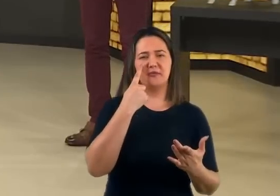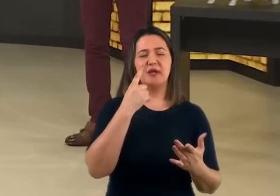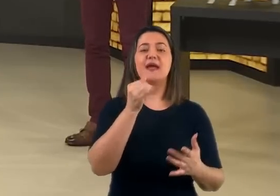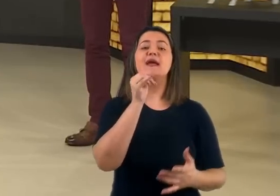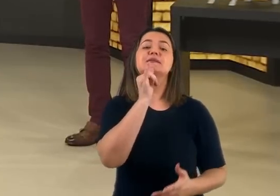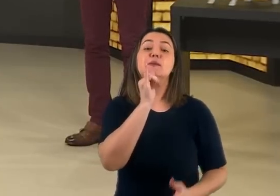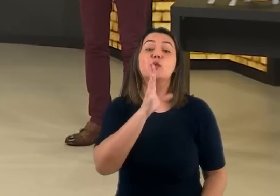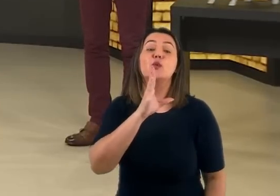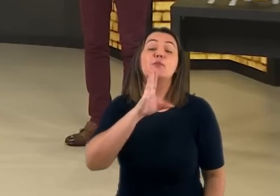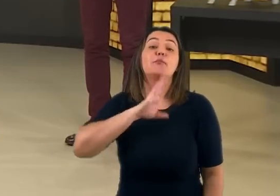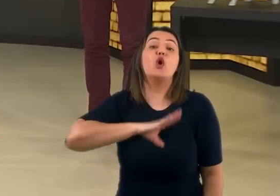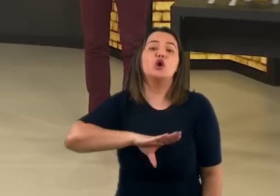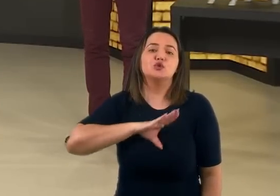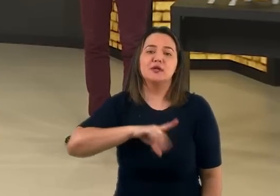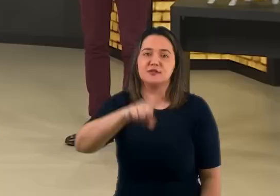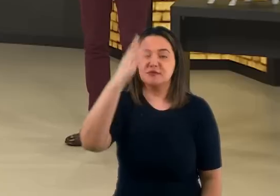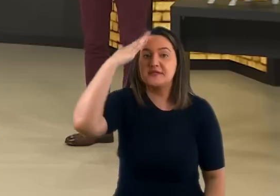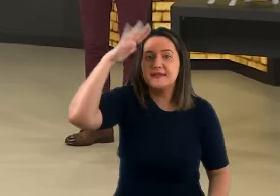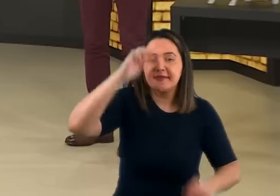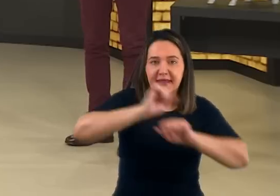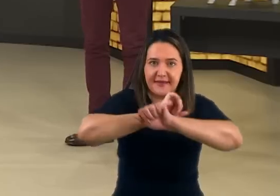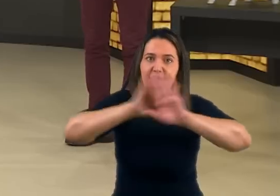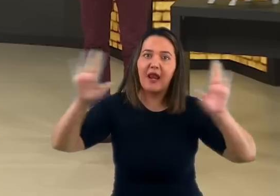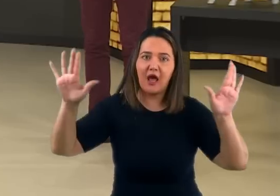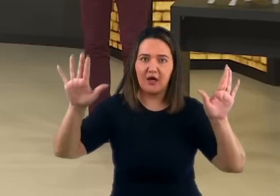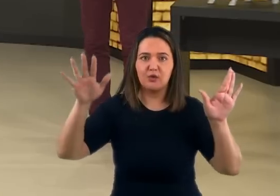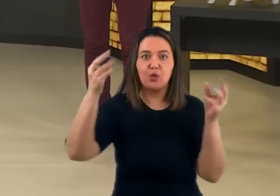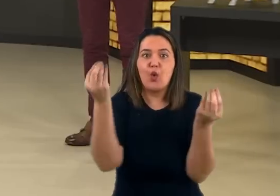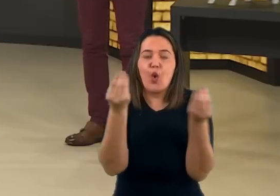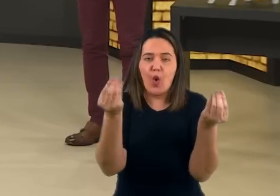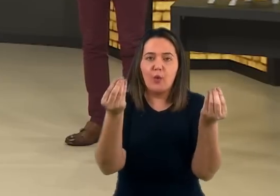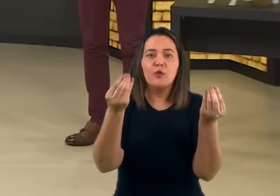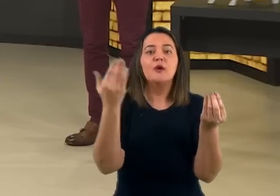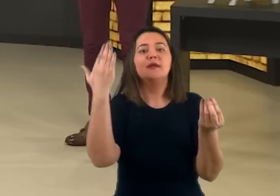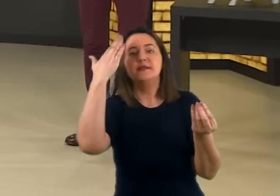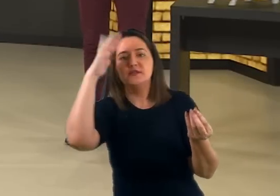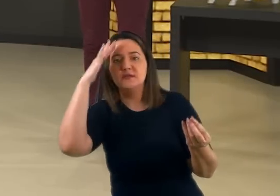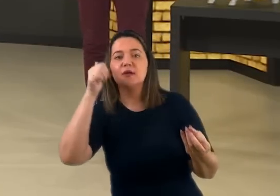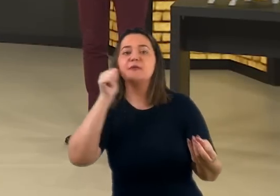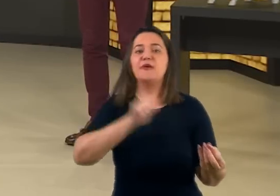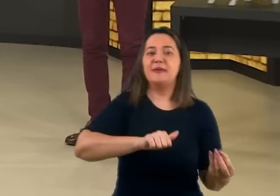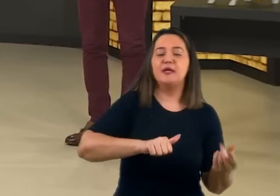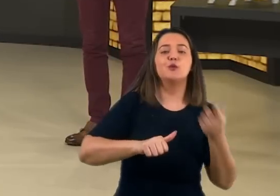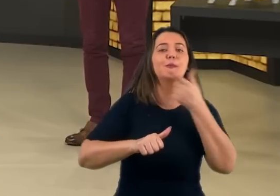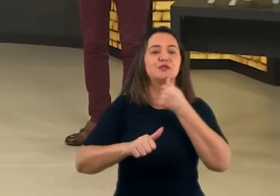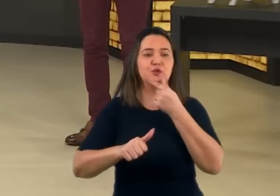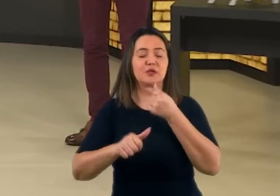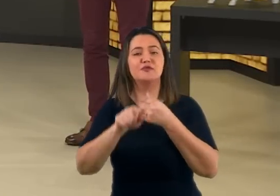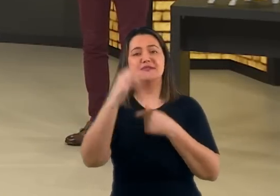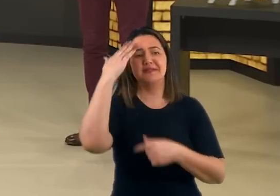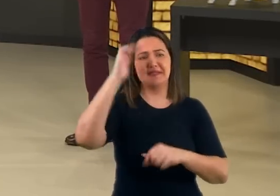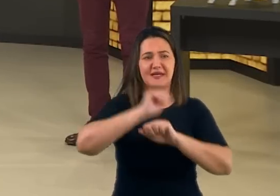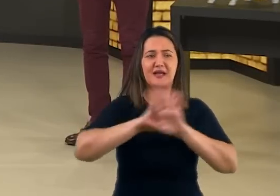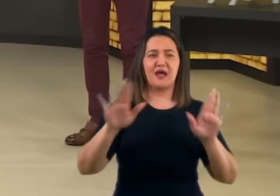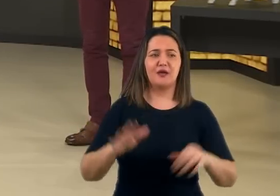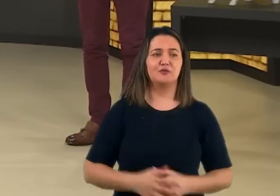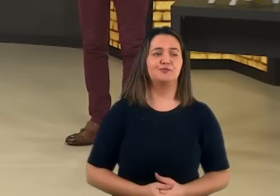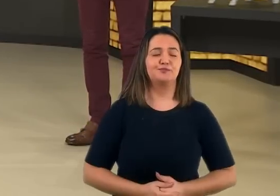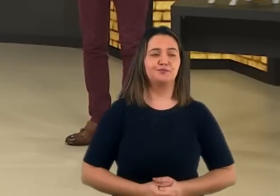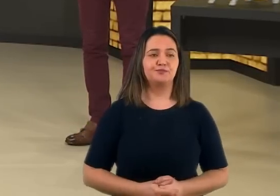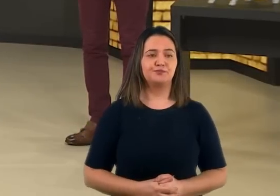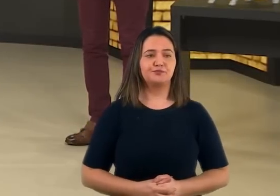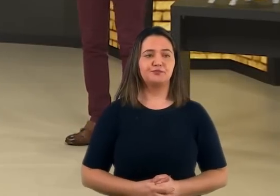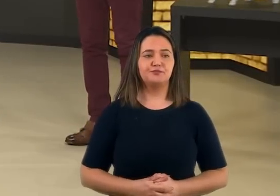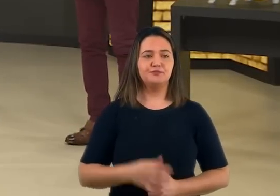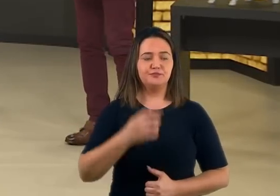colocar de novo aqui na tela a passagem, tentando colocar no feminino os elementos para você entender a incongruência gramatical do